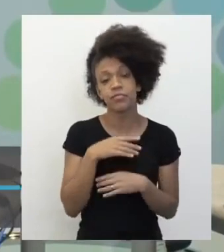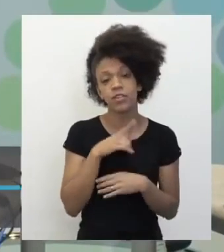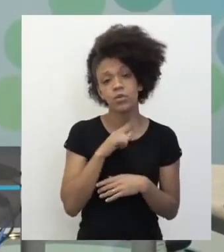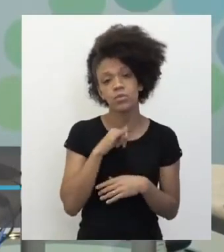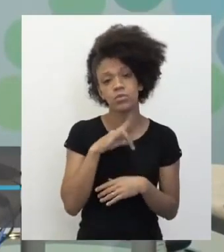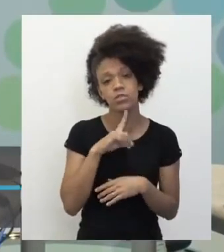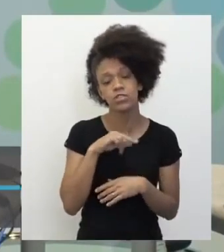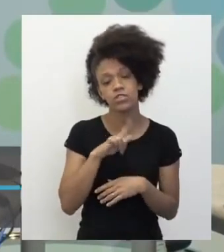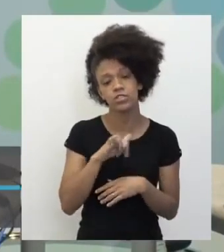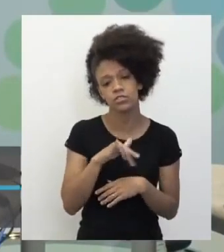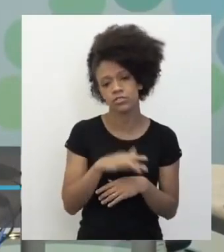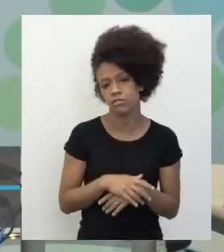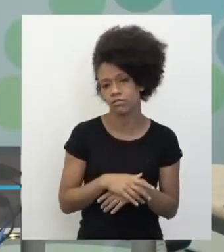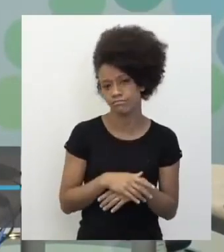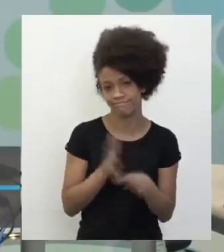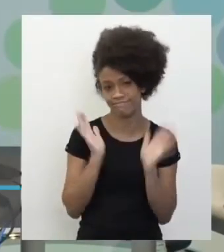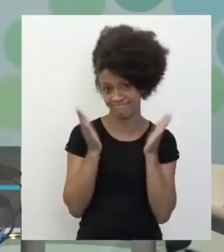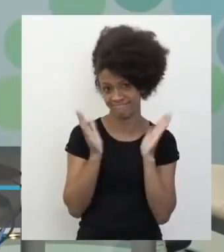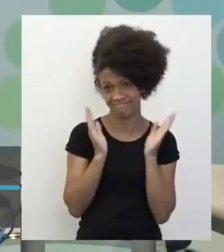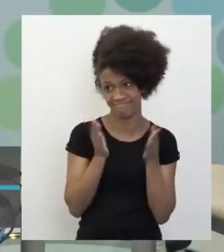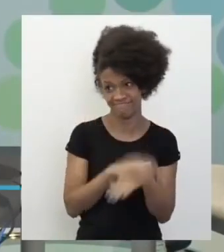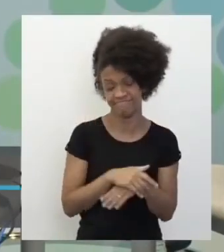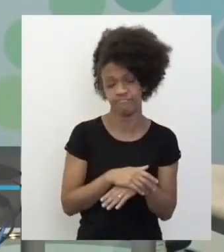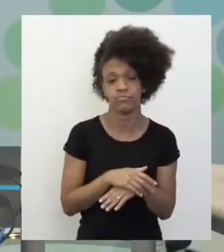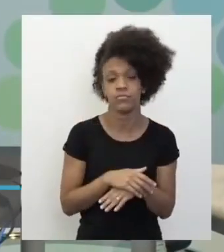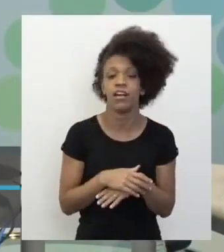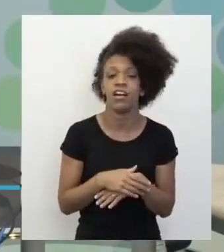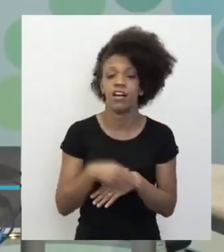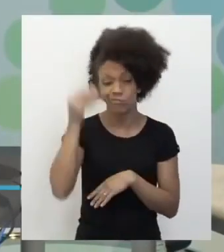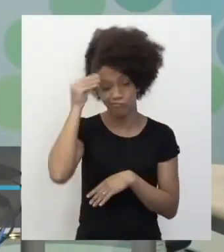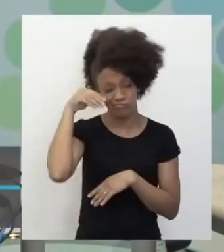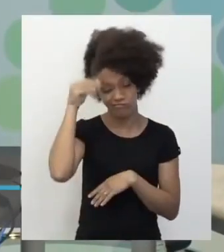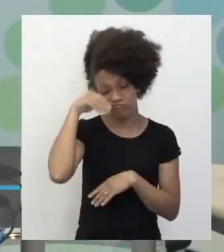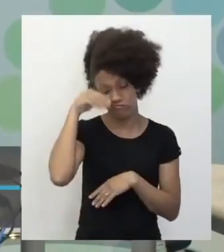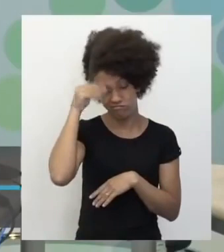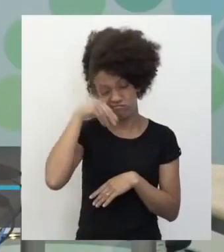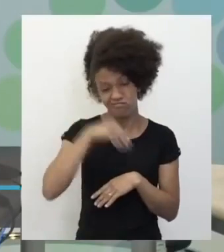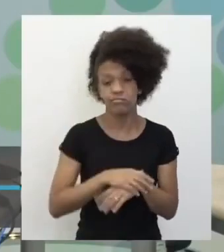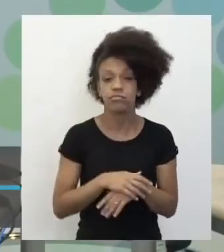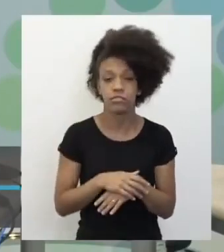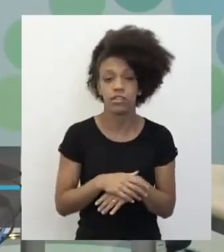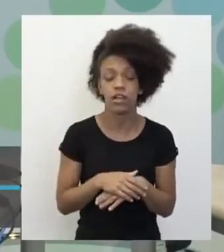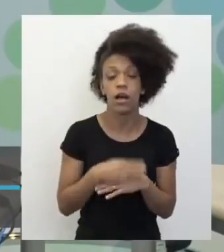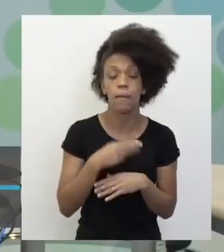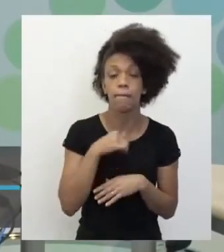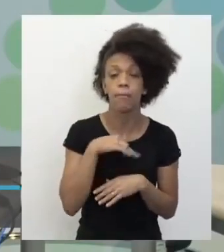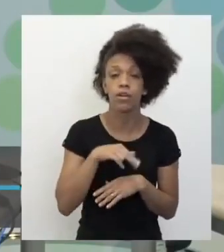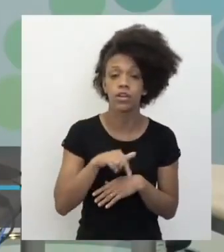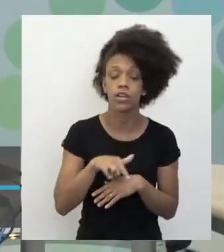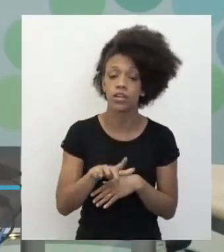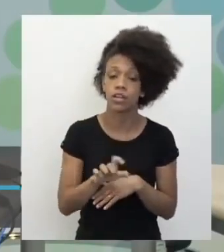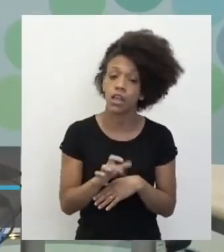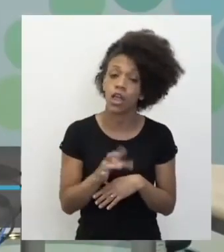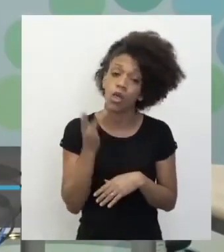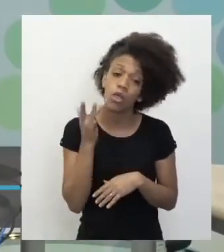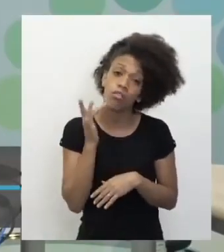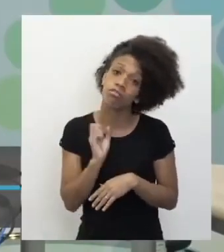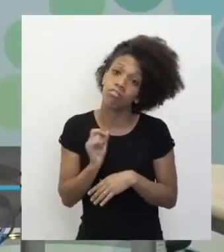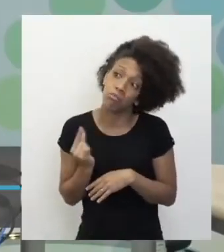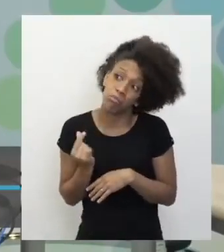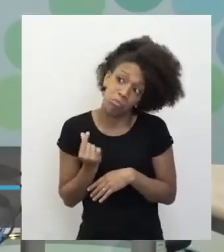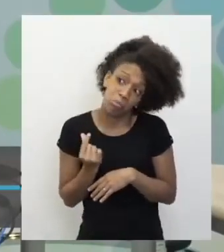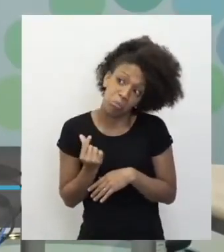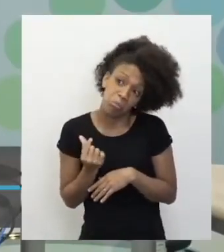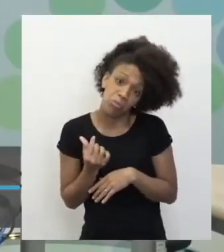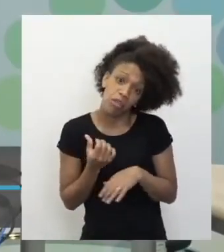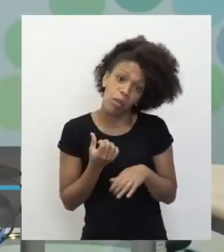fala, é muita burrice isso. Outros falam que ela é preguiçosa. A Monique fala, a não ser que ela tenha dinheiro para pagar uma empregada, está